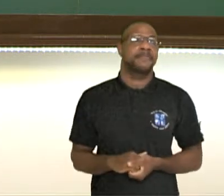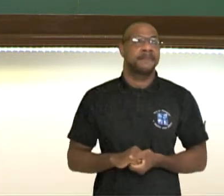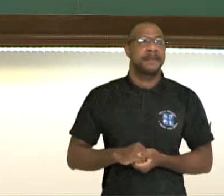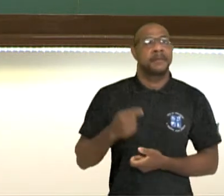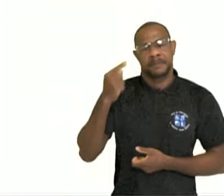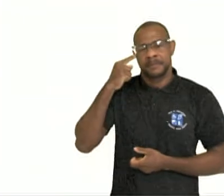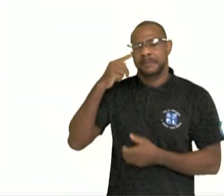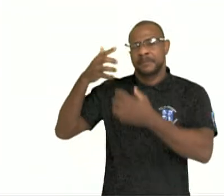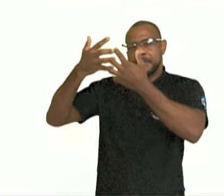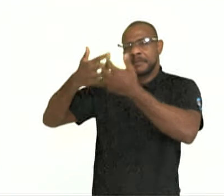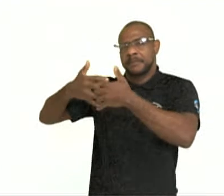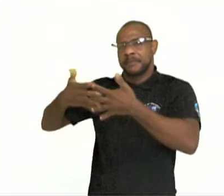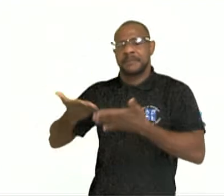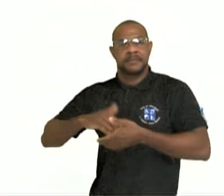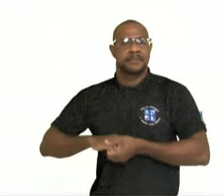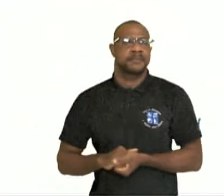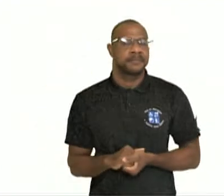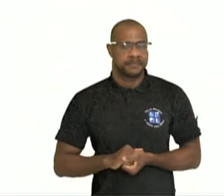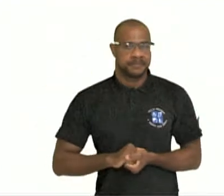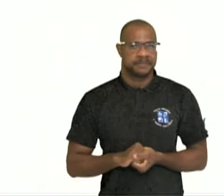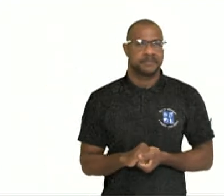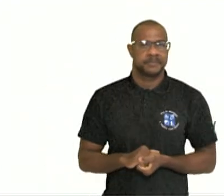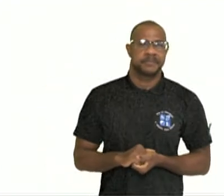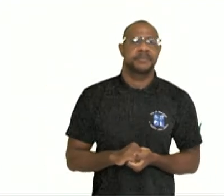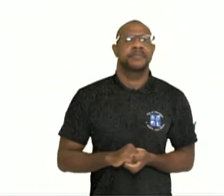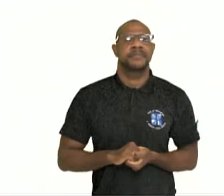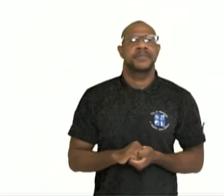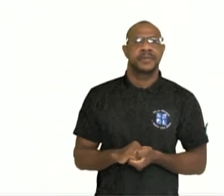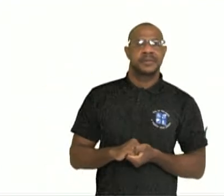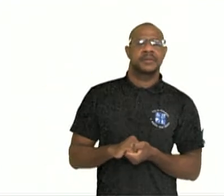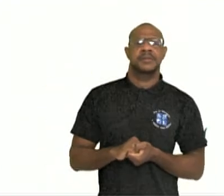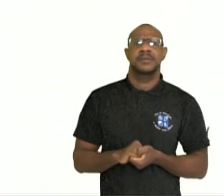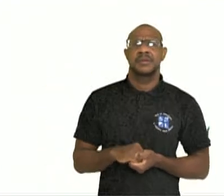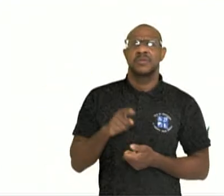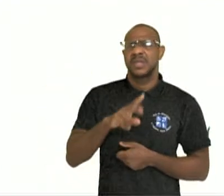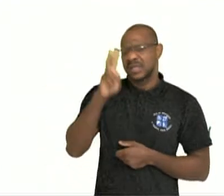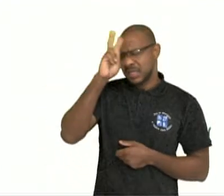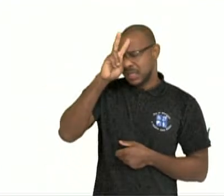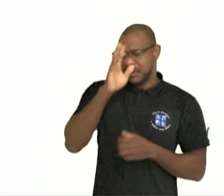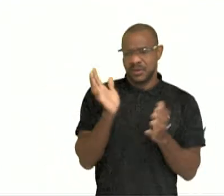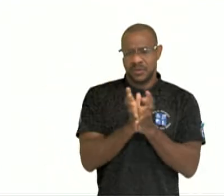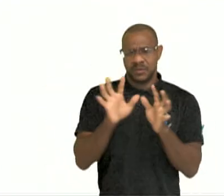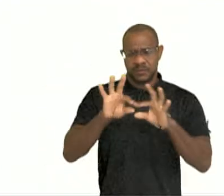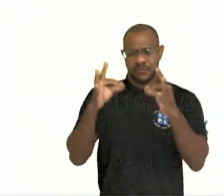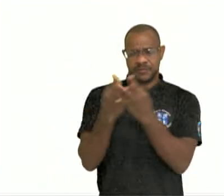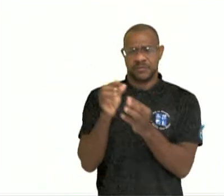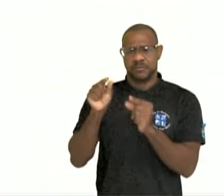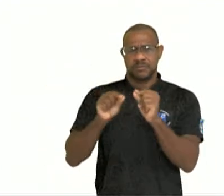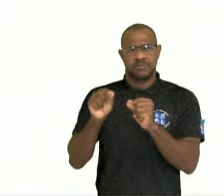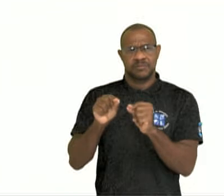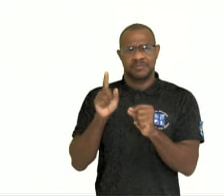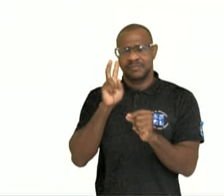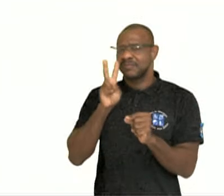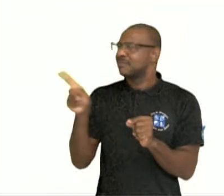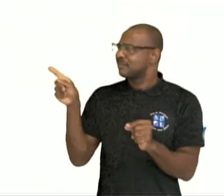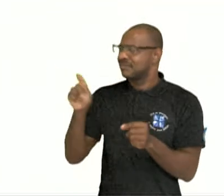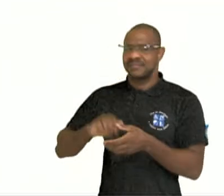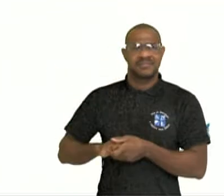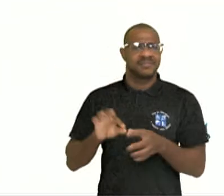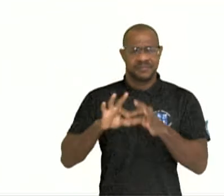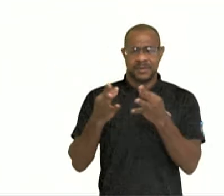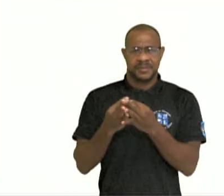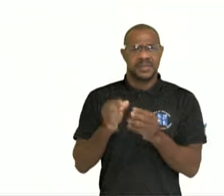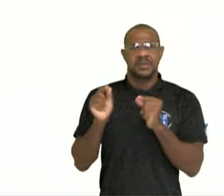Reflexionando. ¿Te acuerdas de los miembros de la familia? Vocês se lembram quem são os membros da família, do que uma